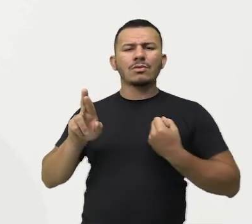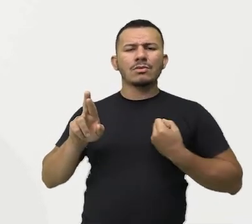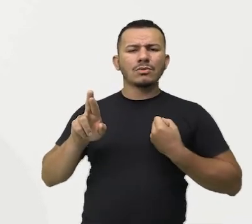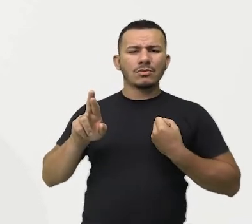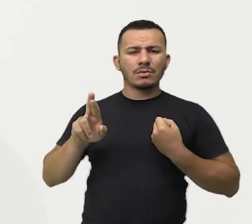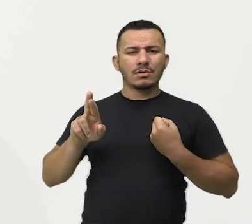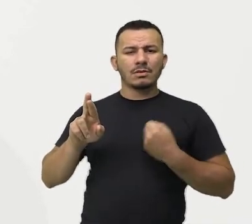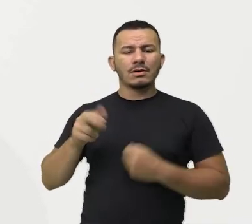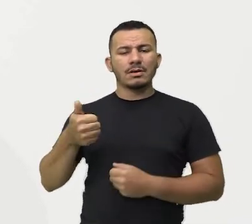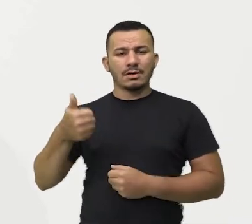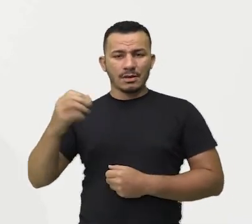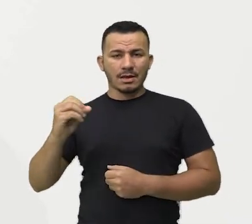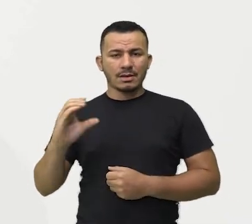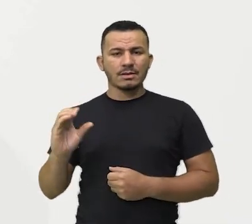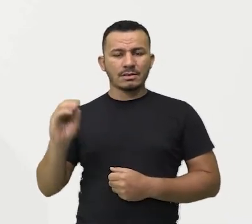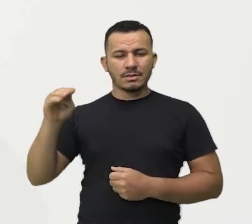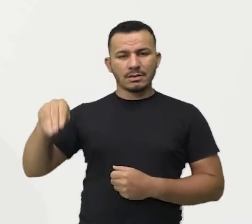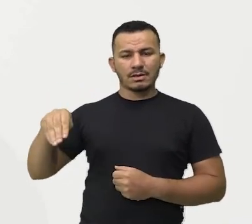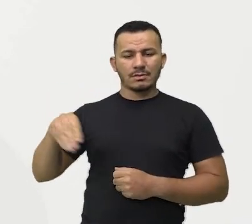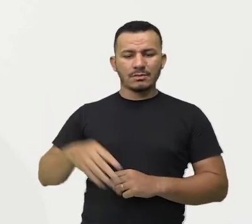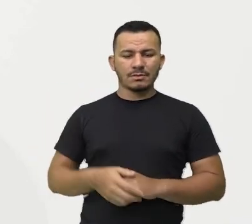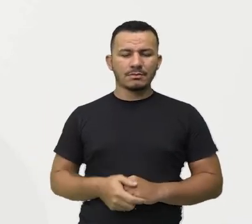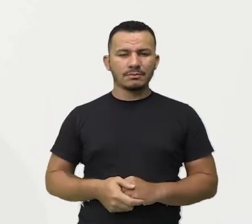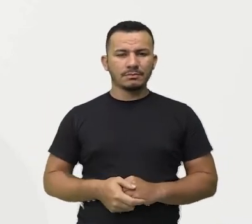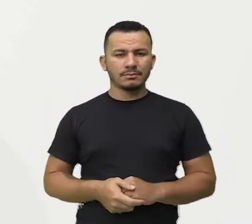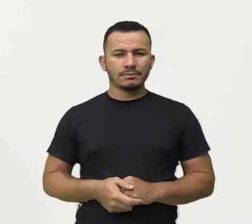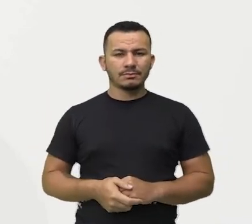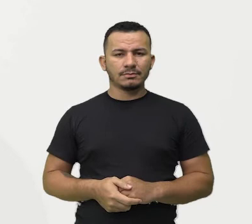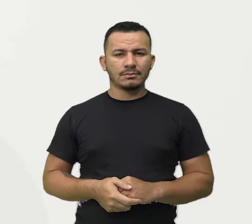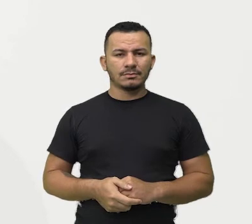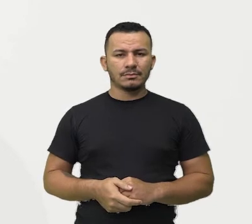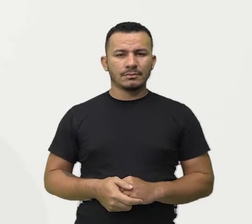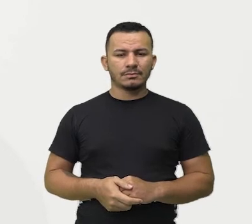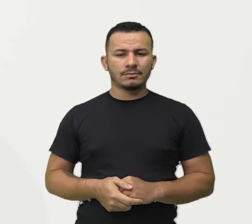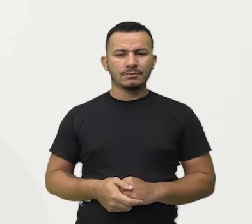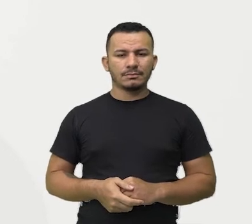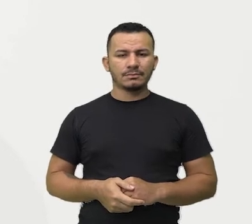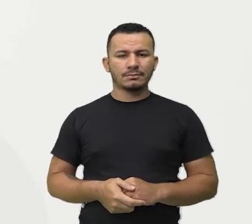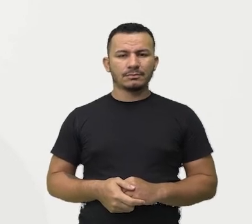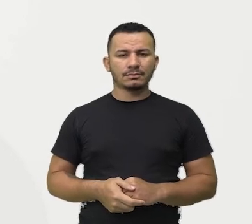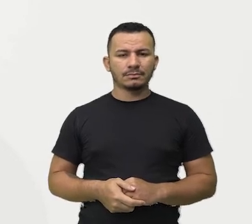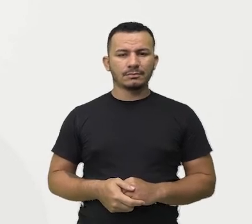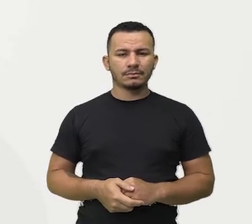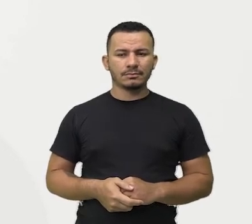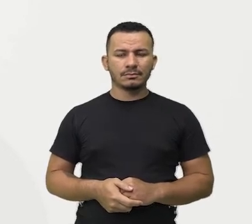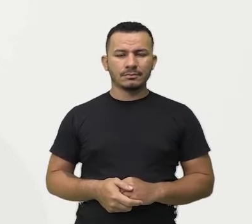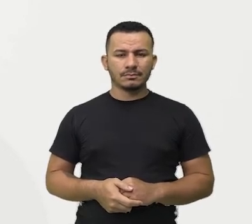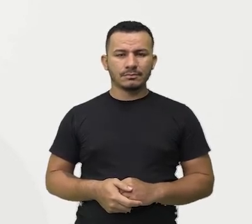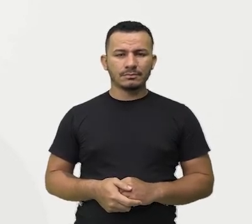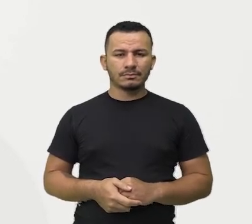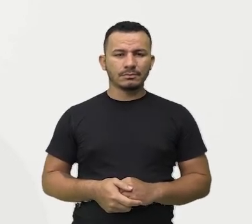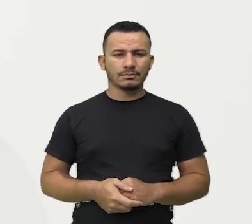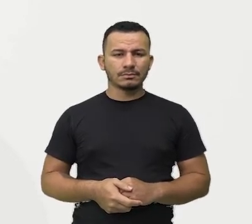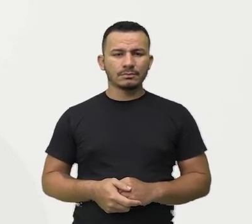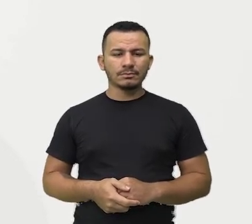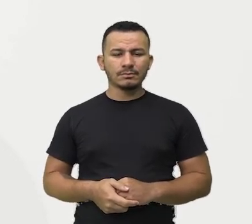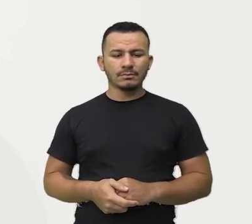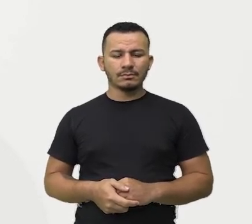3,14, vezes o raio. Quanto é o raio? O raio é 10 centímetros. Vou colocar a unidade dele também aqui, ó. Vou separar aqui para não